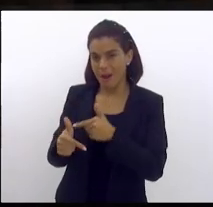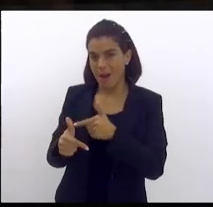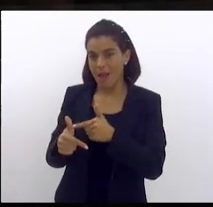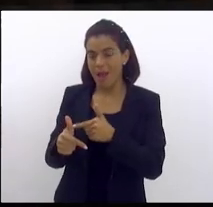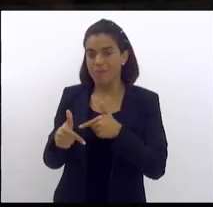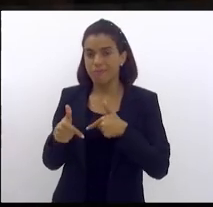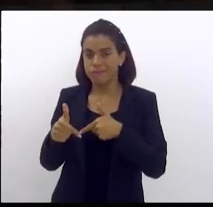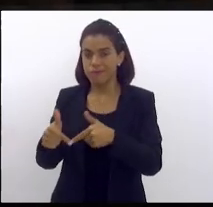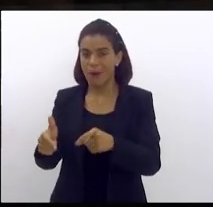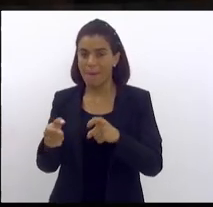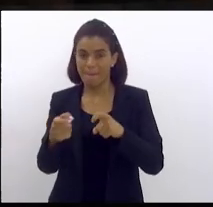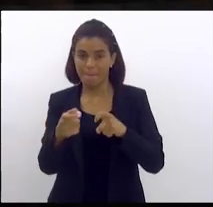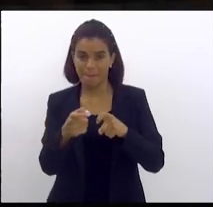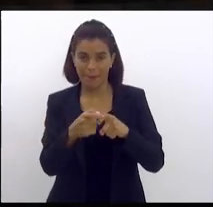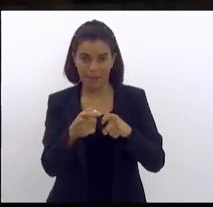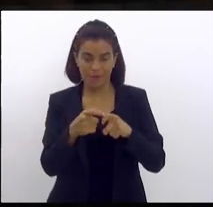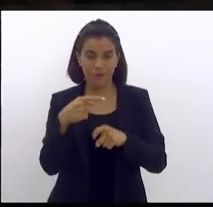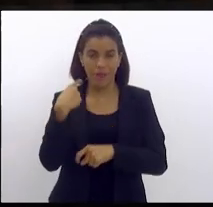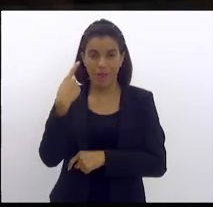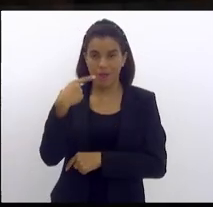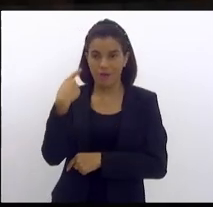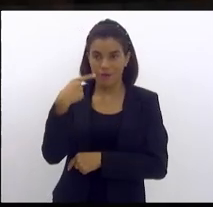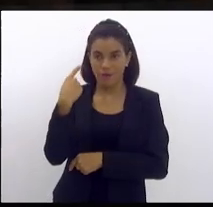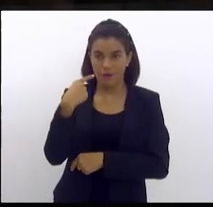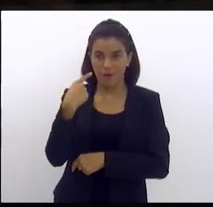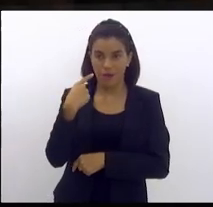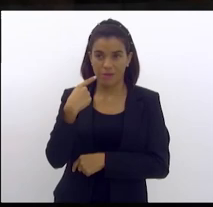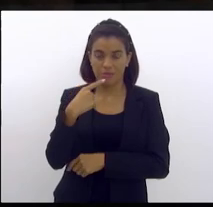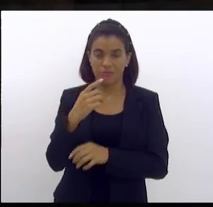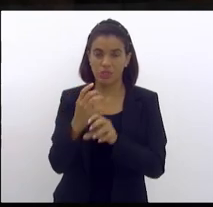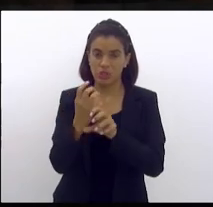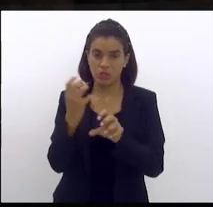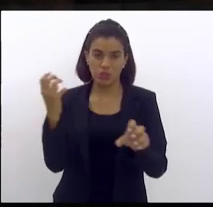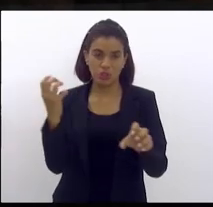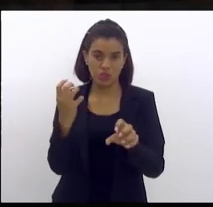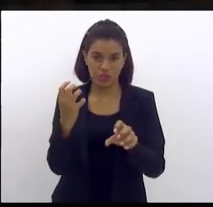e advogados Engenheiros Eu nunca ouvi